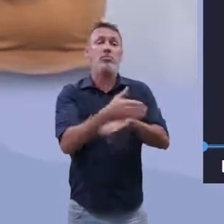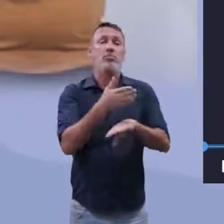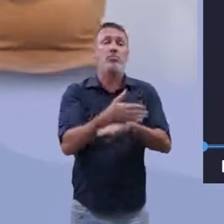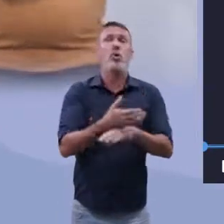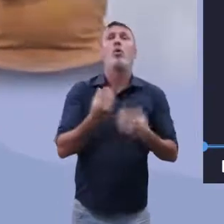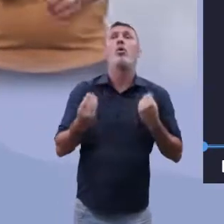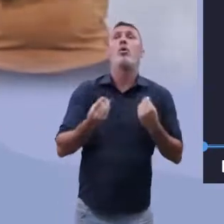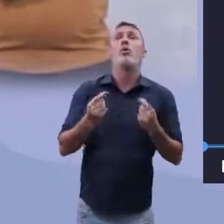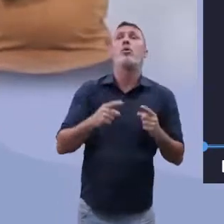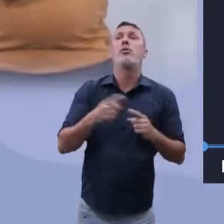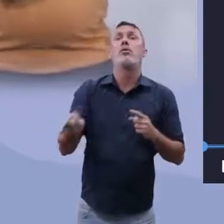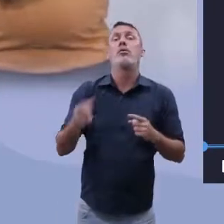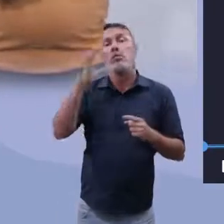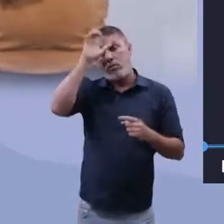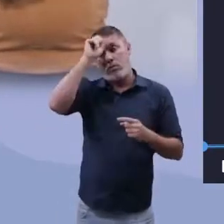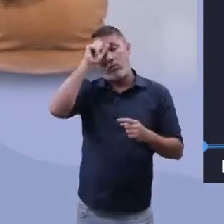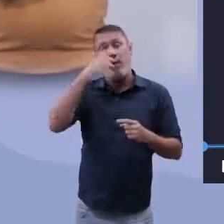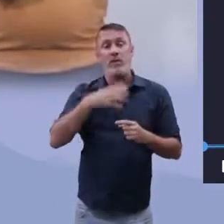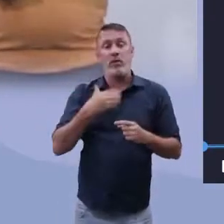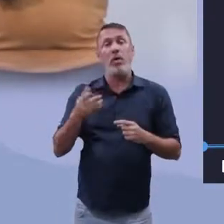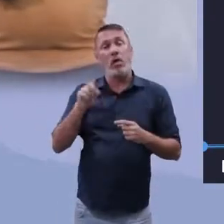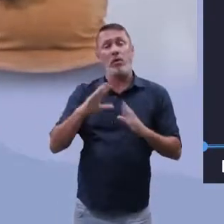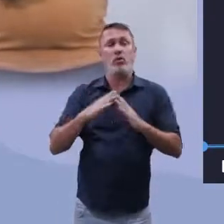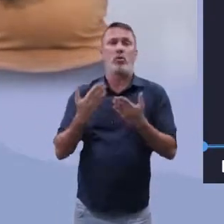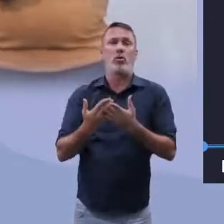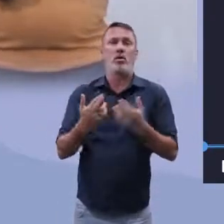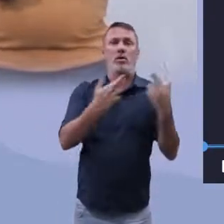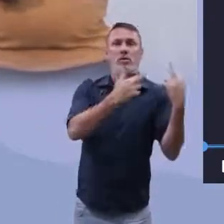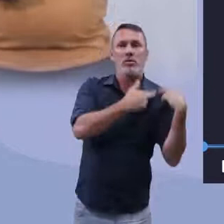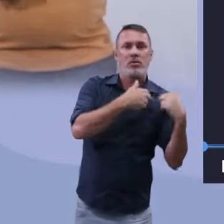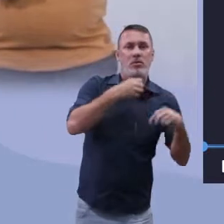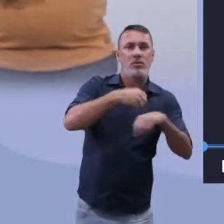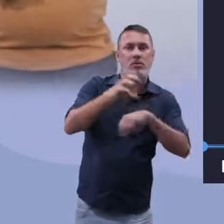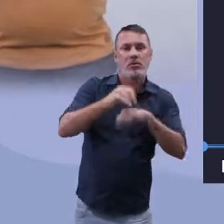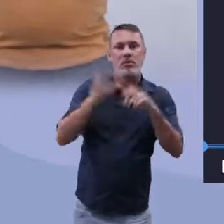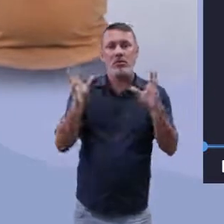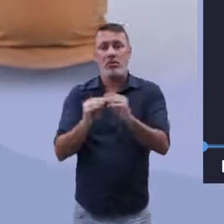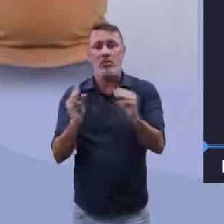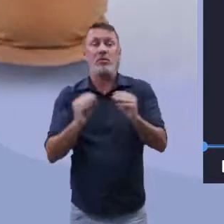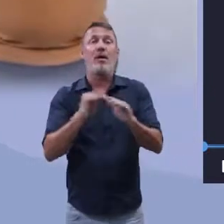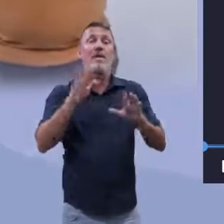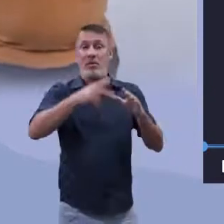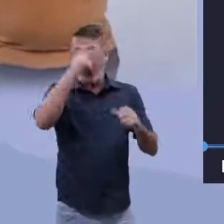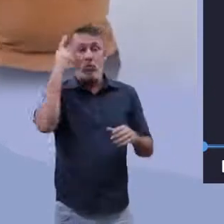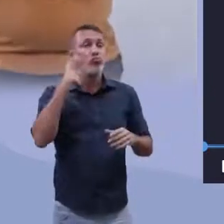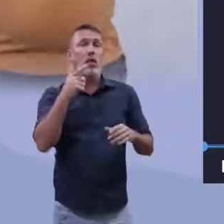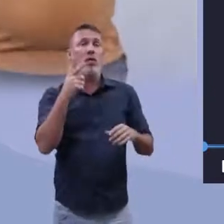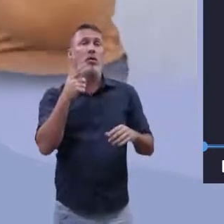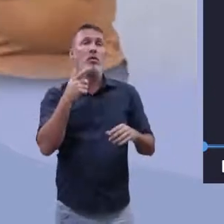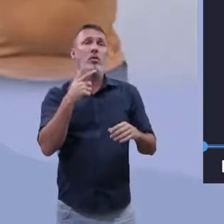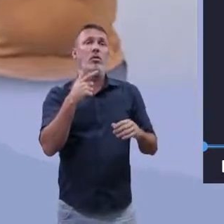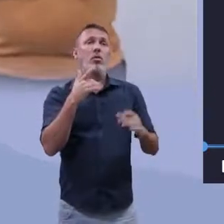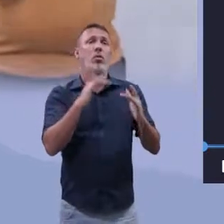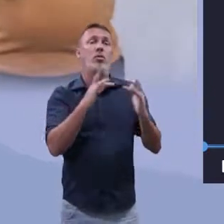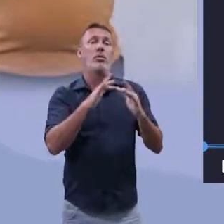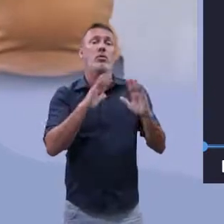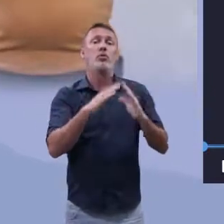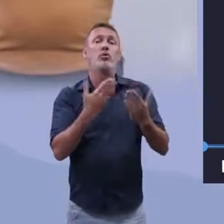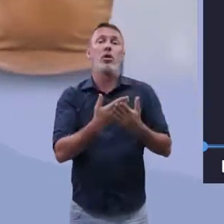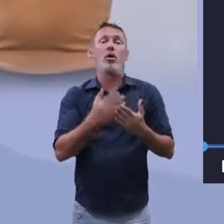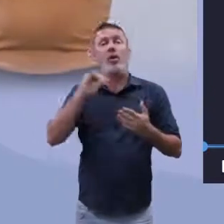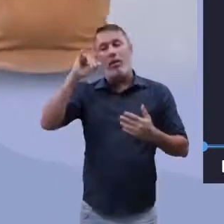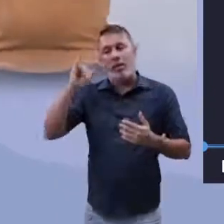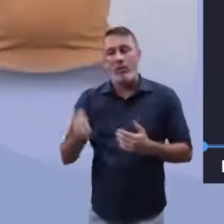os filhos vão passar essa educação para os pais, para os responsáveis. Sim, mas tem gente que não tem acesso a mais nenhum estudante.